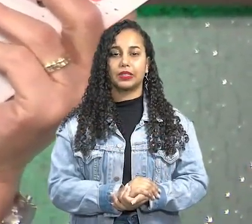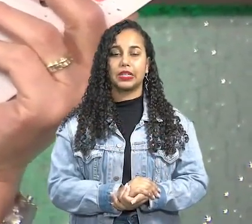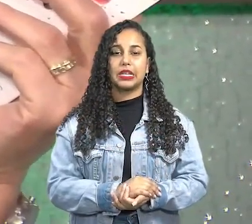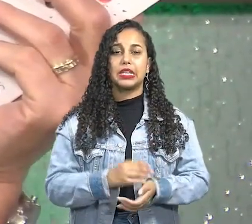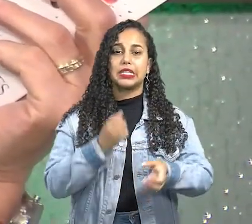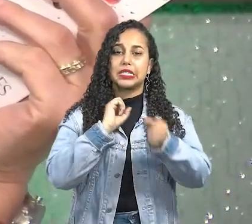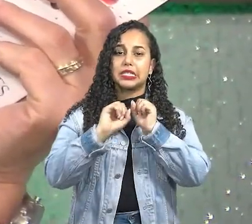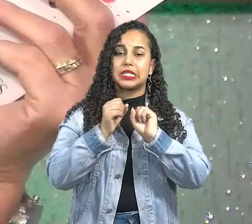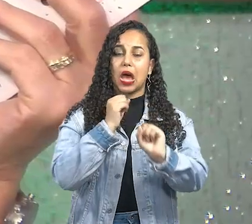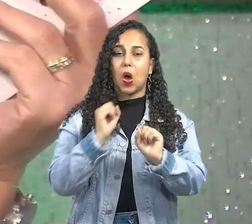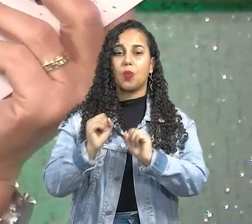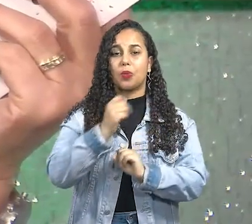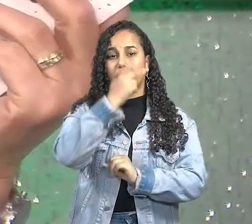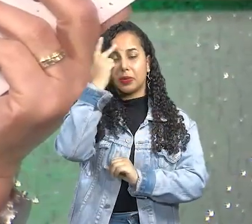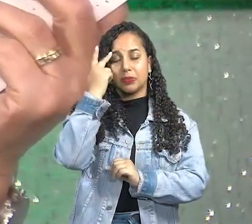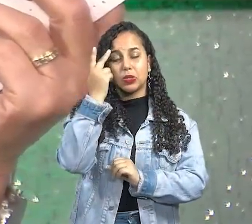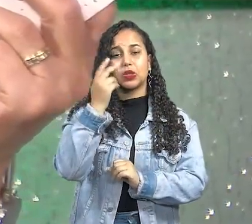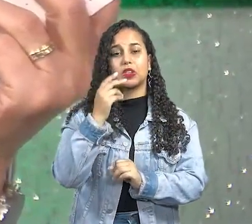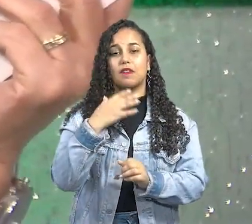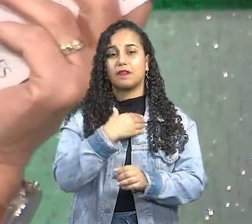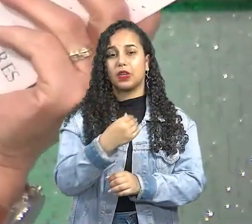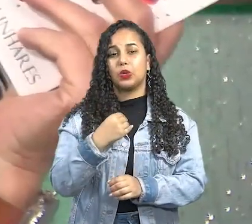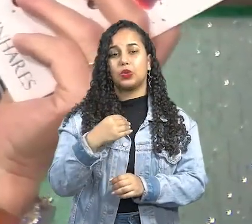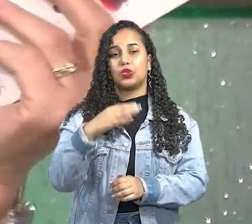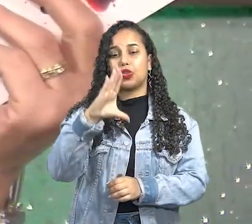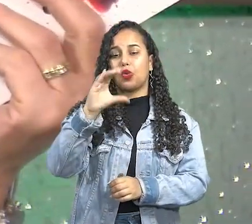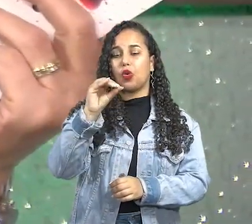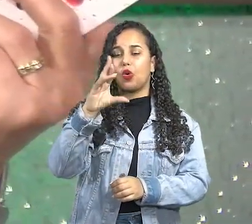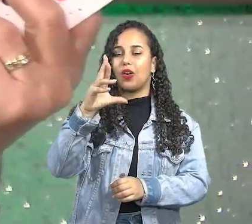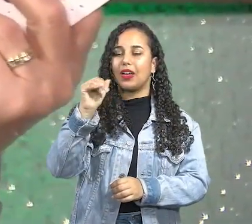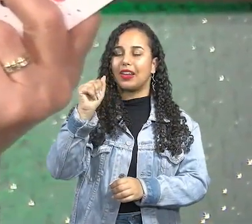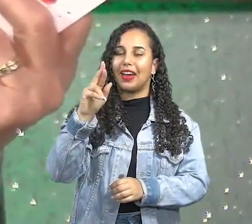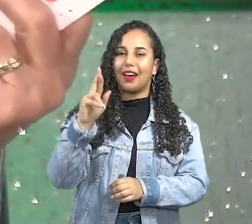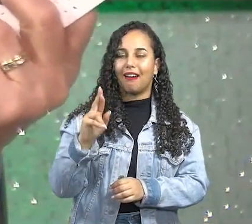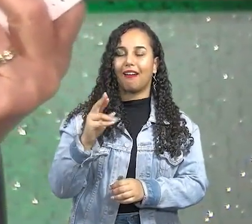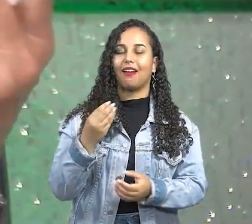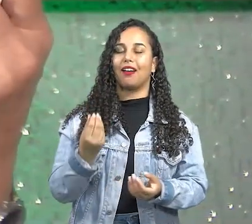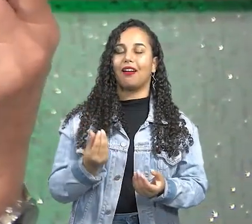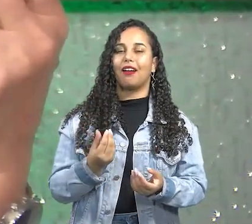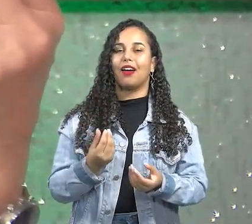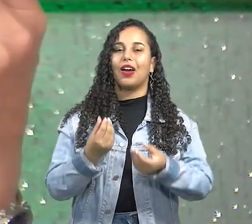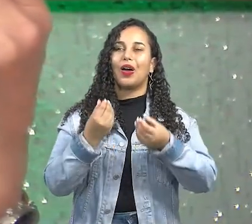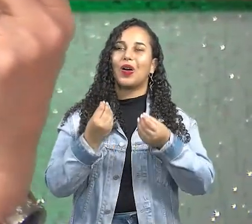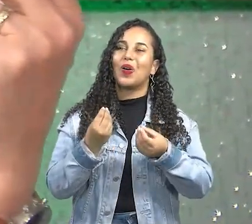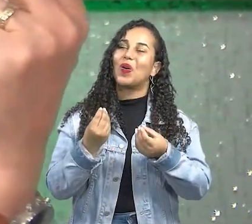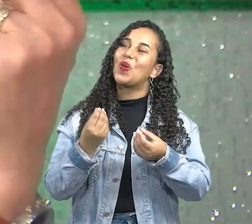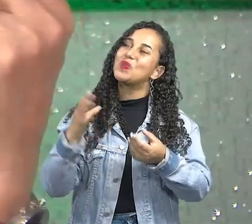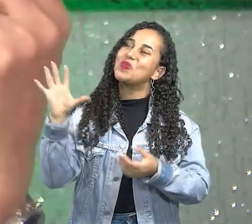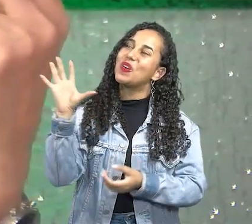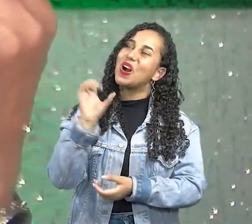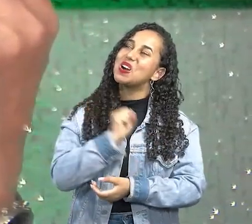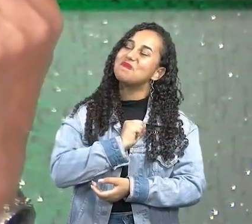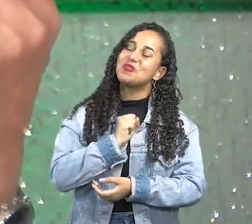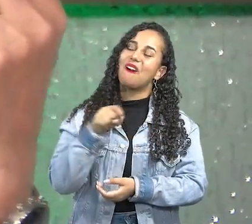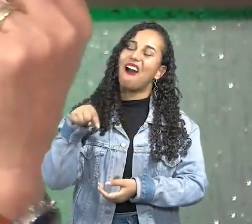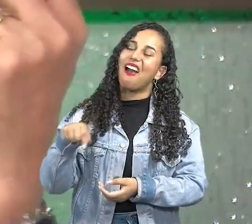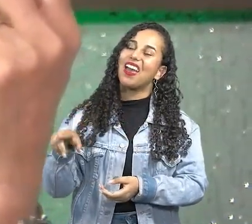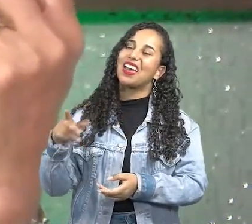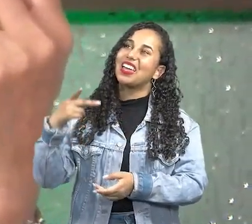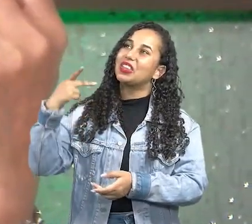sobre Gitite, salmo para os filhos de Corá. Ó, como amáveis são os